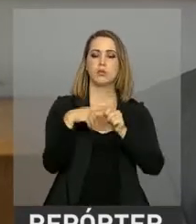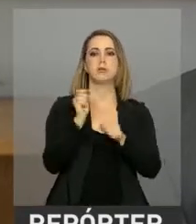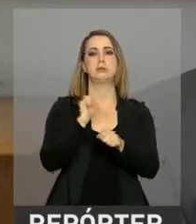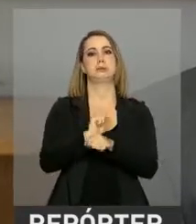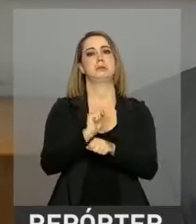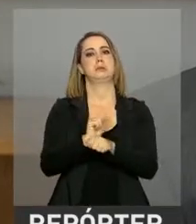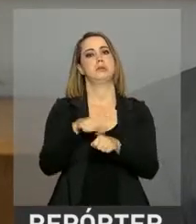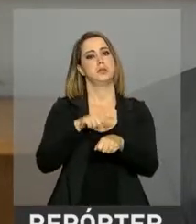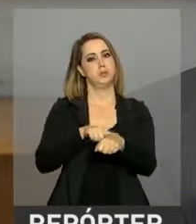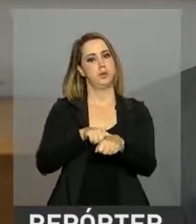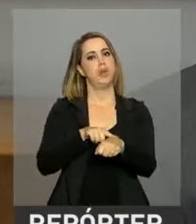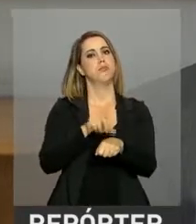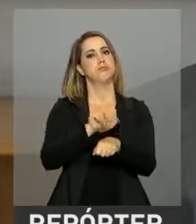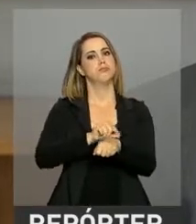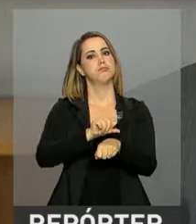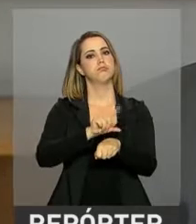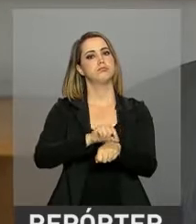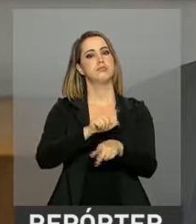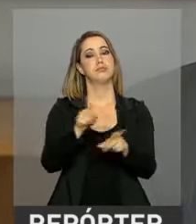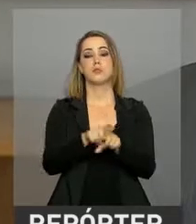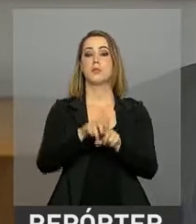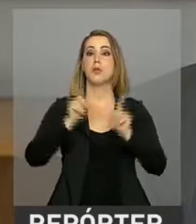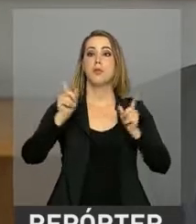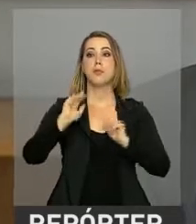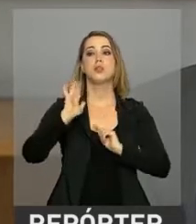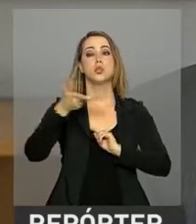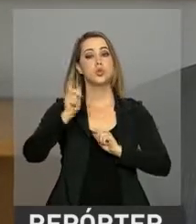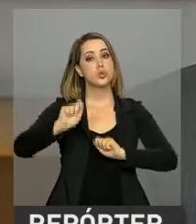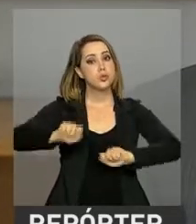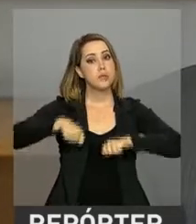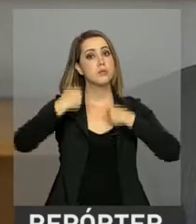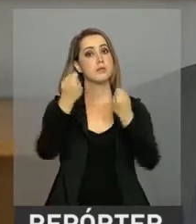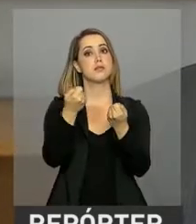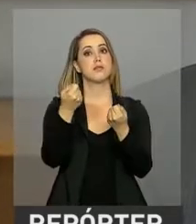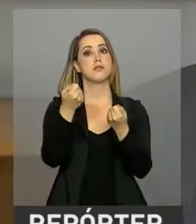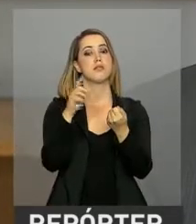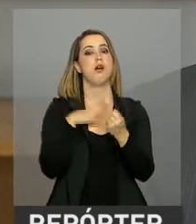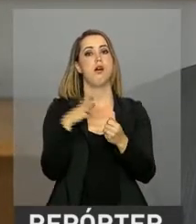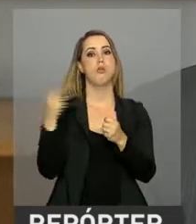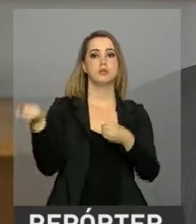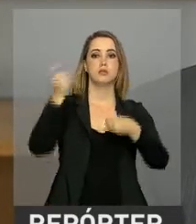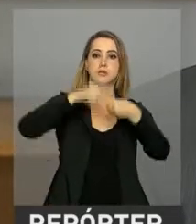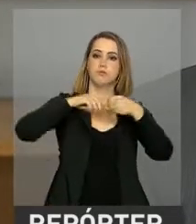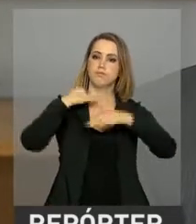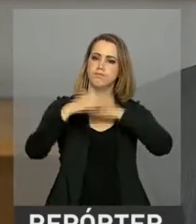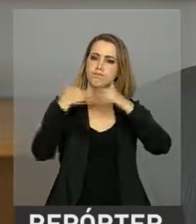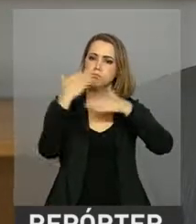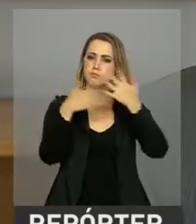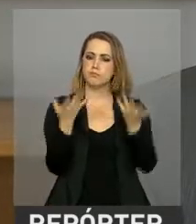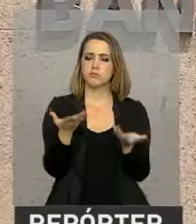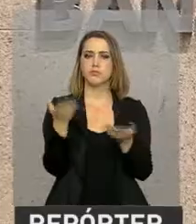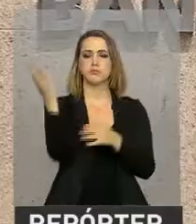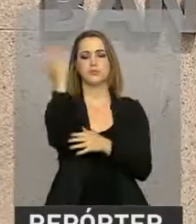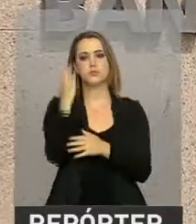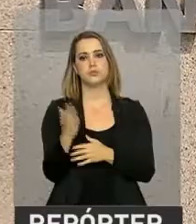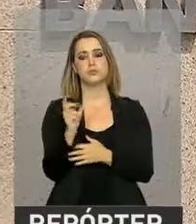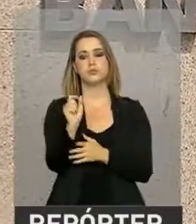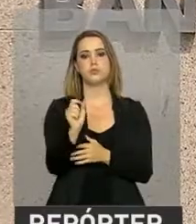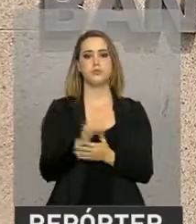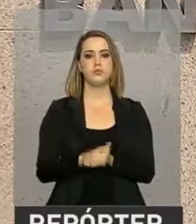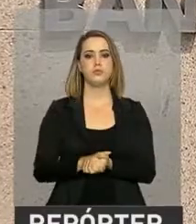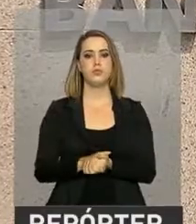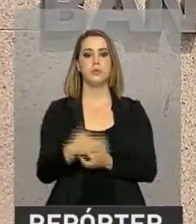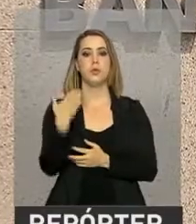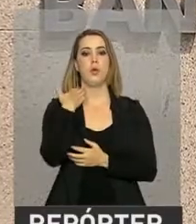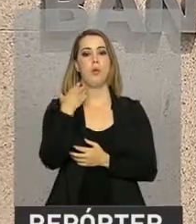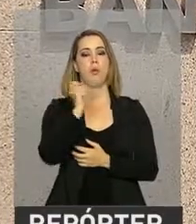algum tempo, mas é um sinal consistente de retomada do crescimento da economia do país. O Banco Central não é